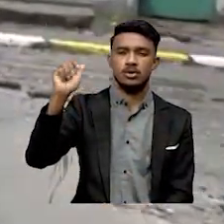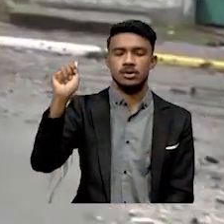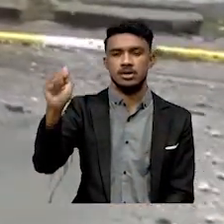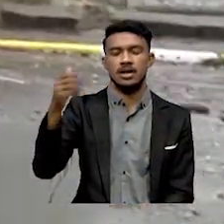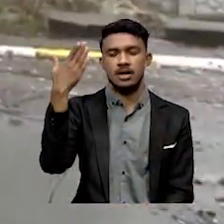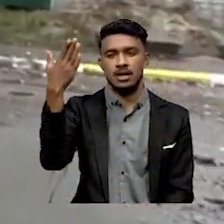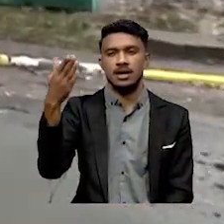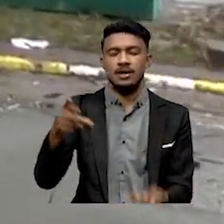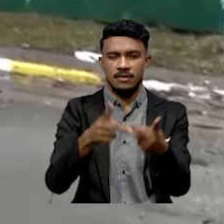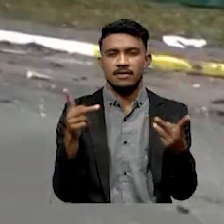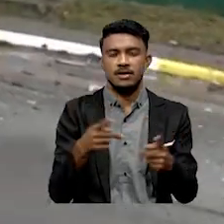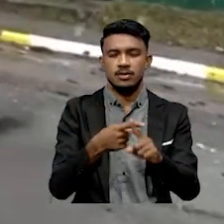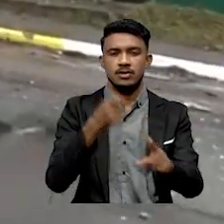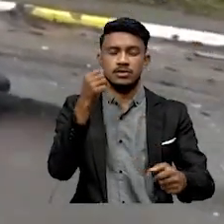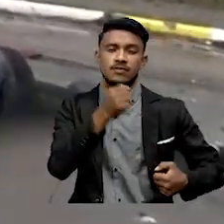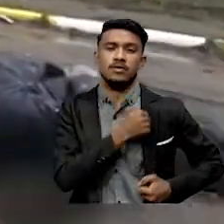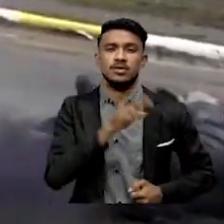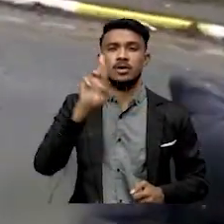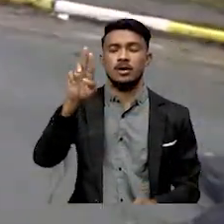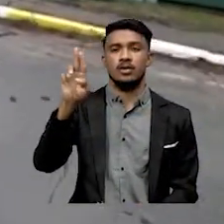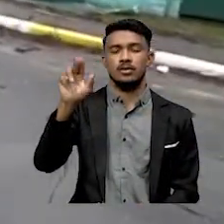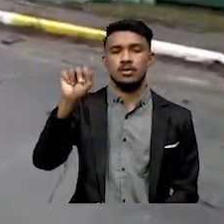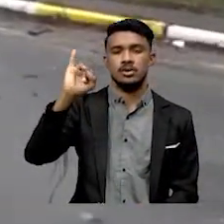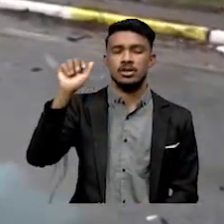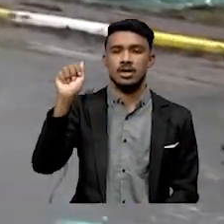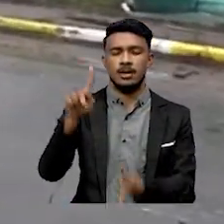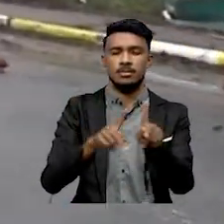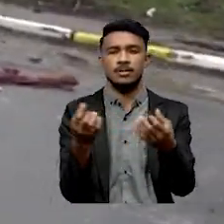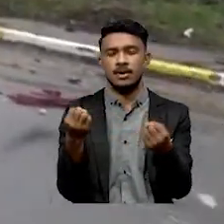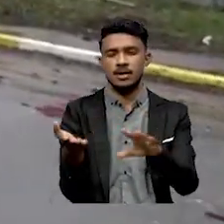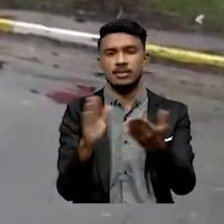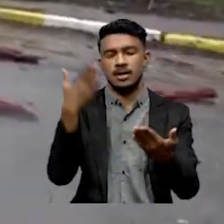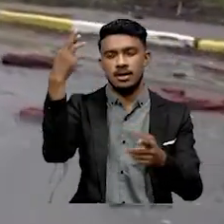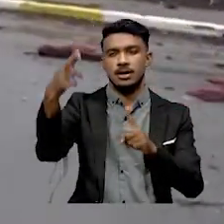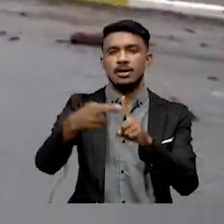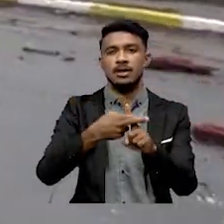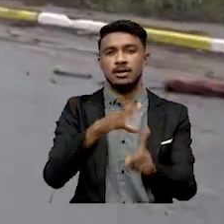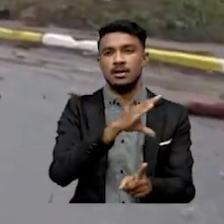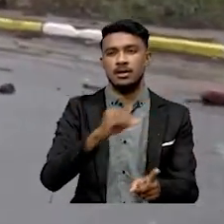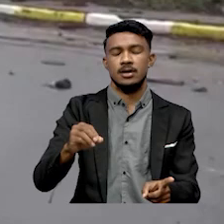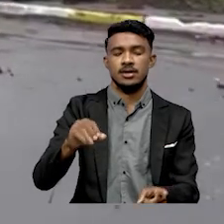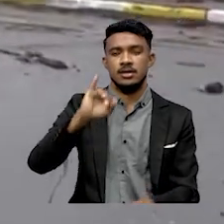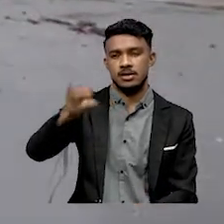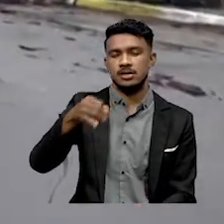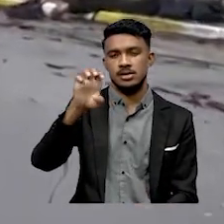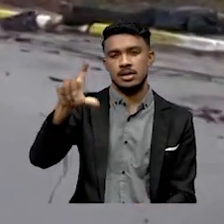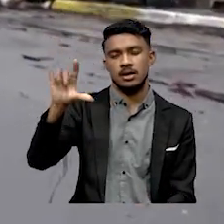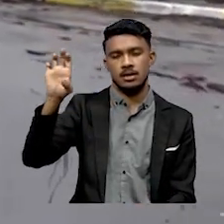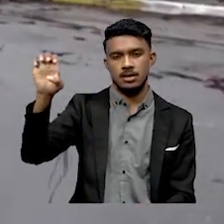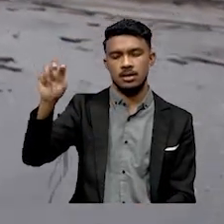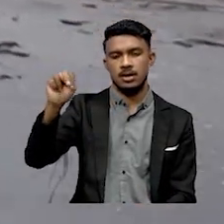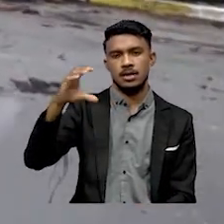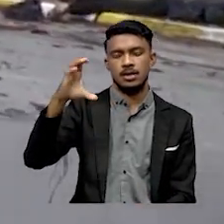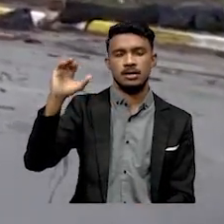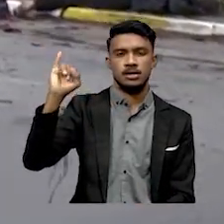e a cidadane, russi força Rússia e a nebe e mabarak mate no iarate. Zelensky actuir e a interesse rodeal investigação